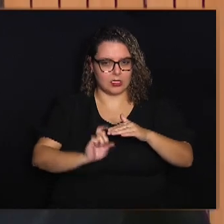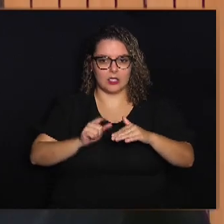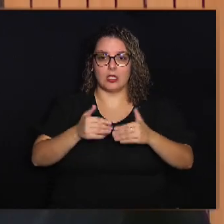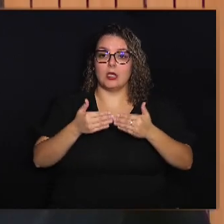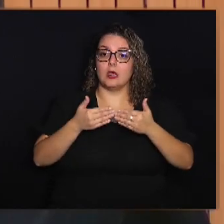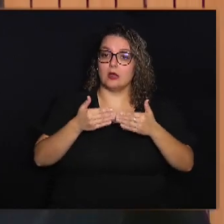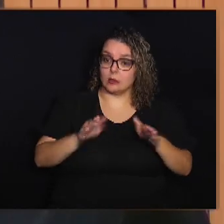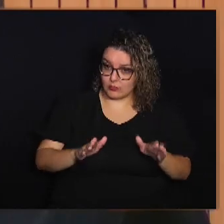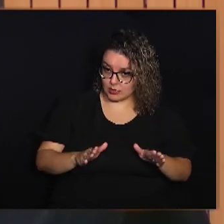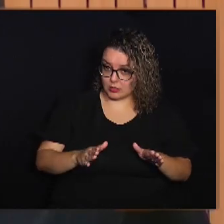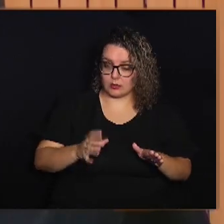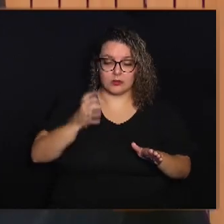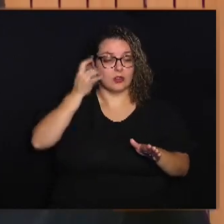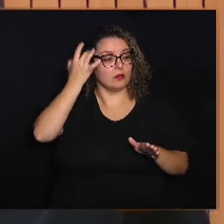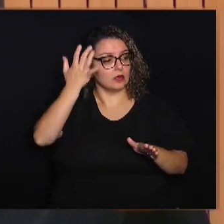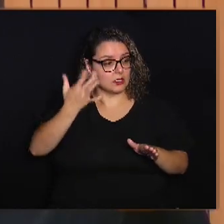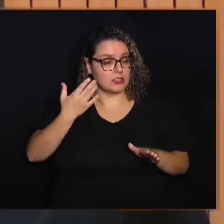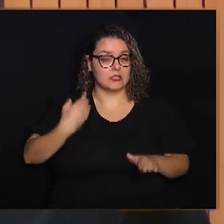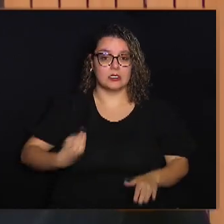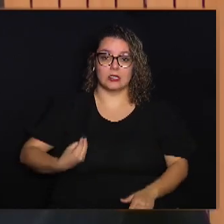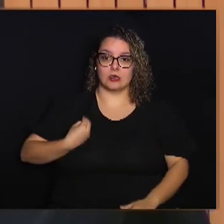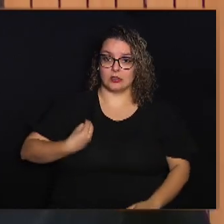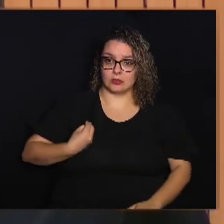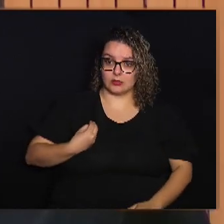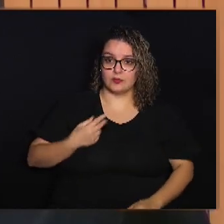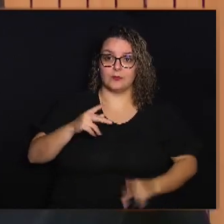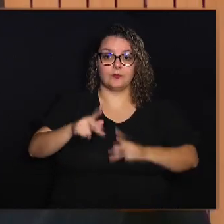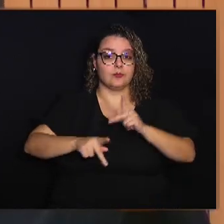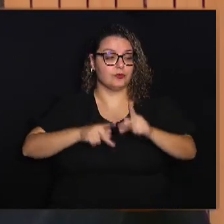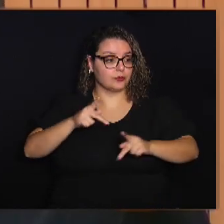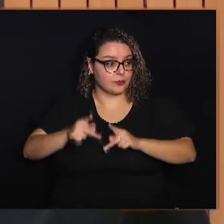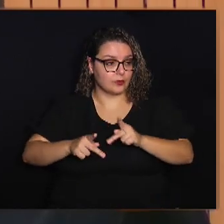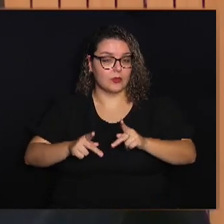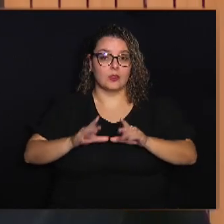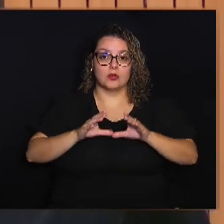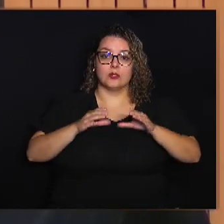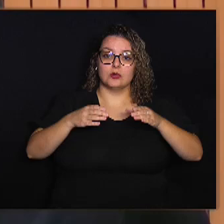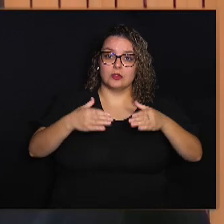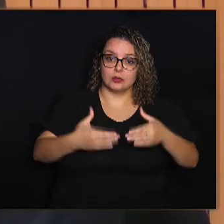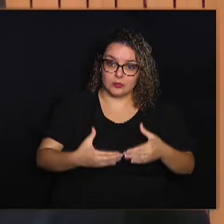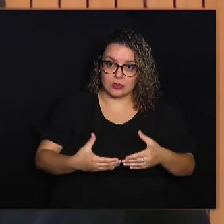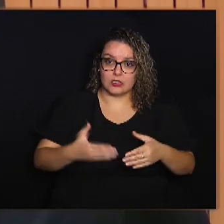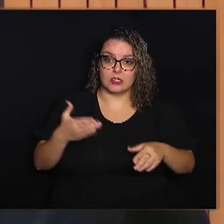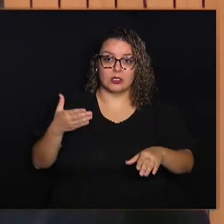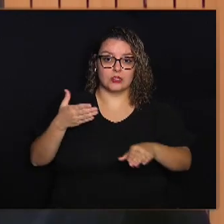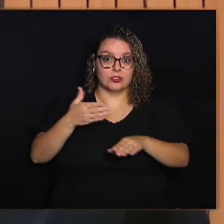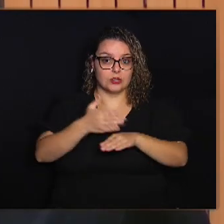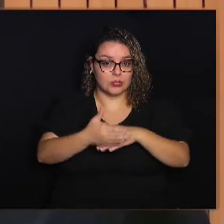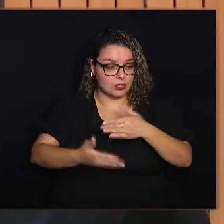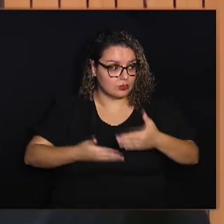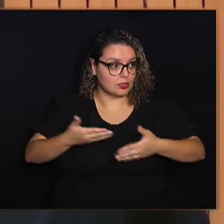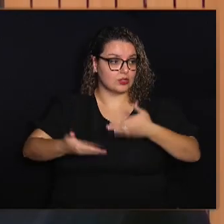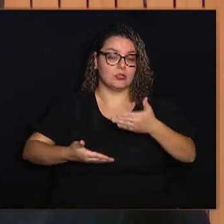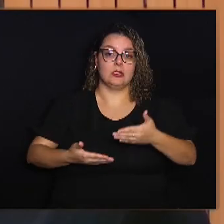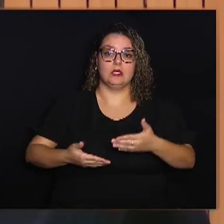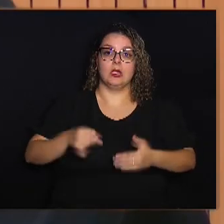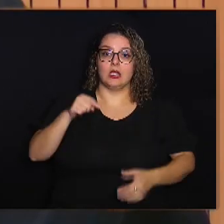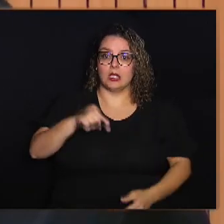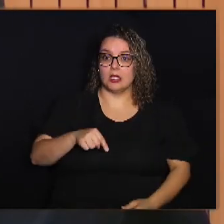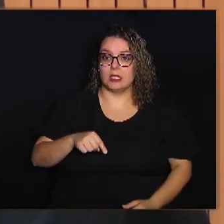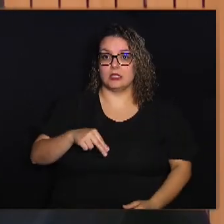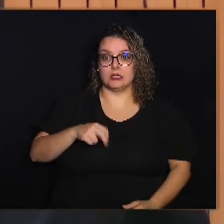aberta para facilitar a vida de uma população, de uma comunidade, para ter acesso àquele serviço, àquele negócio,